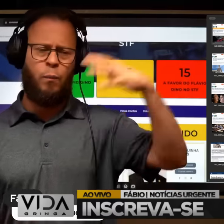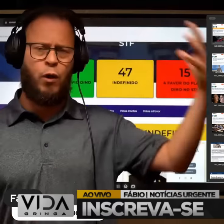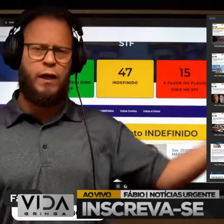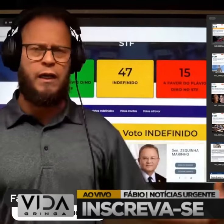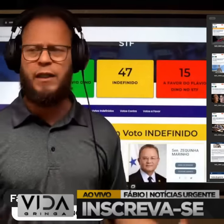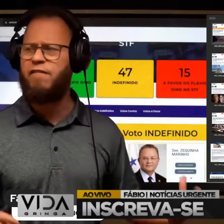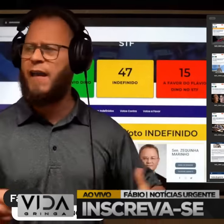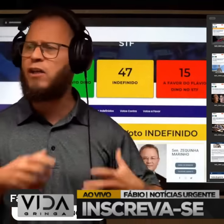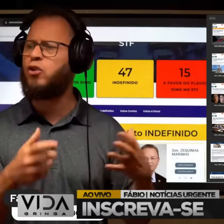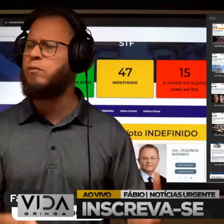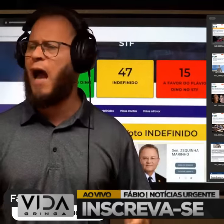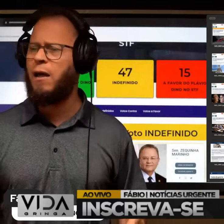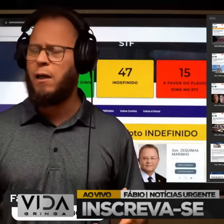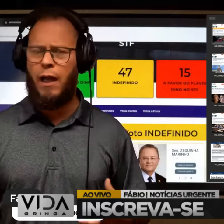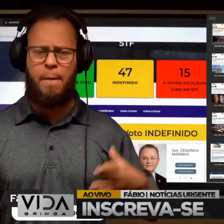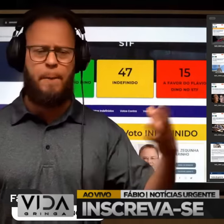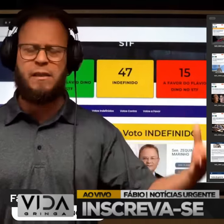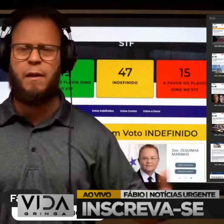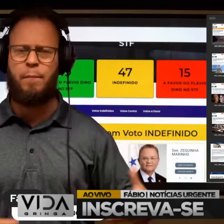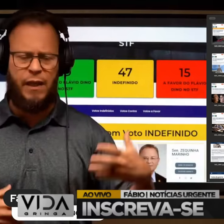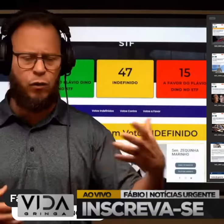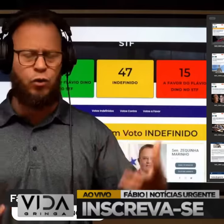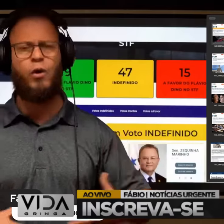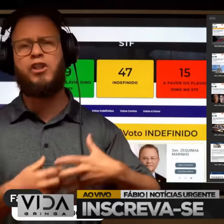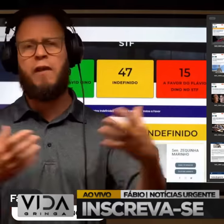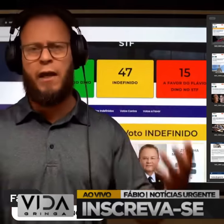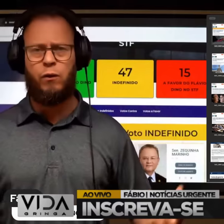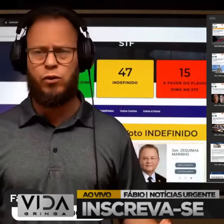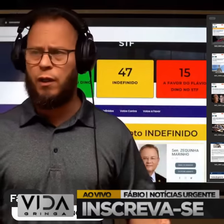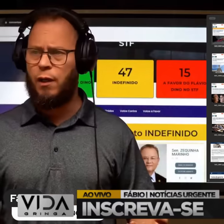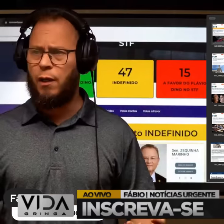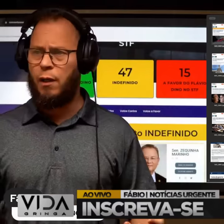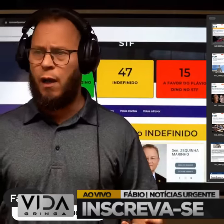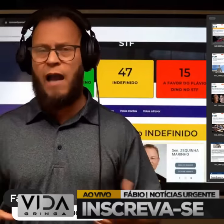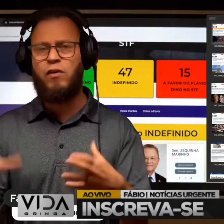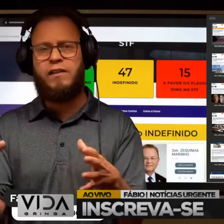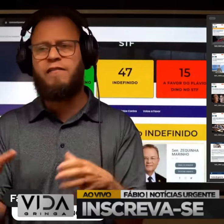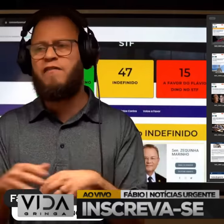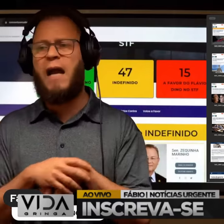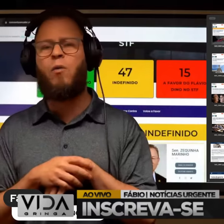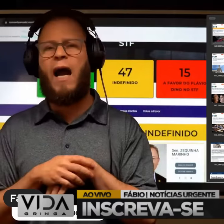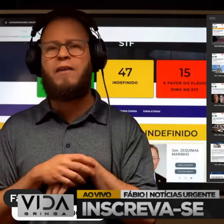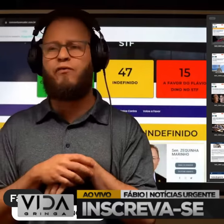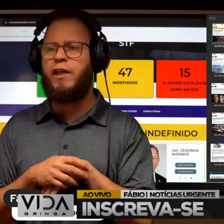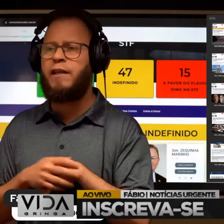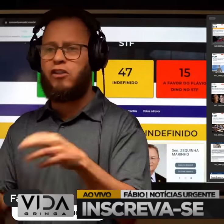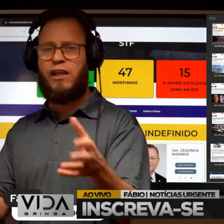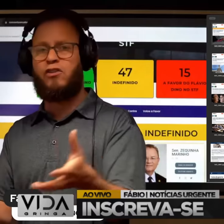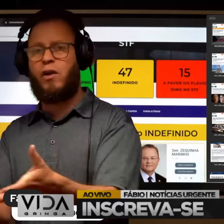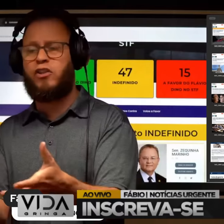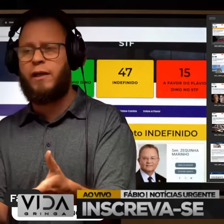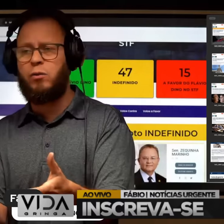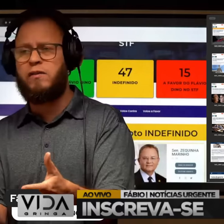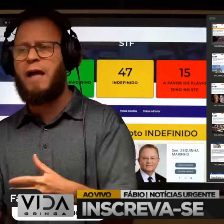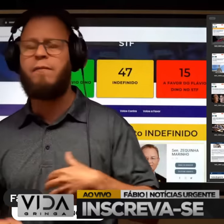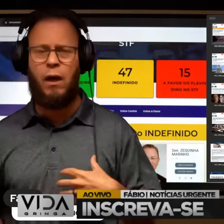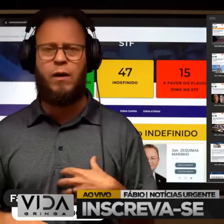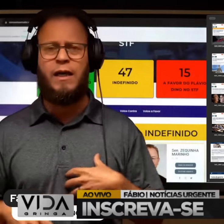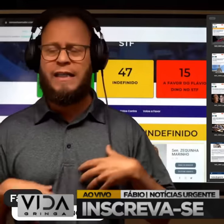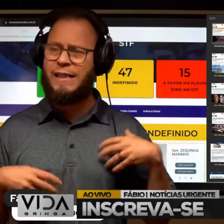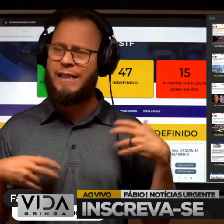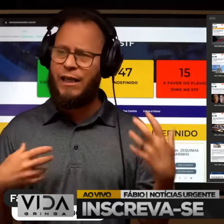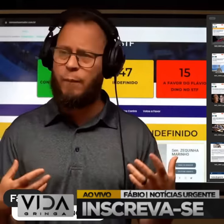um programa que vai ajudar empreendedores negros. Aí você vai ficar com raivinha e deixar só a esquerda usar?